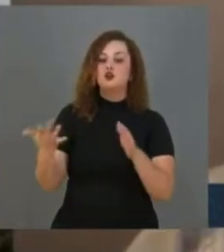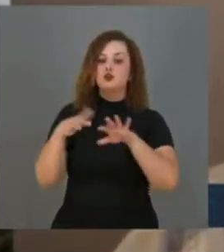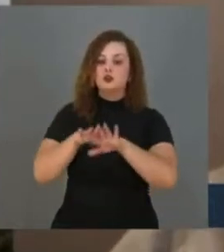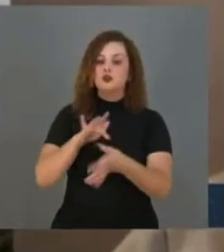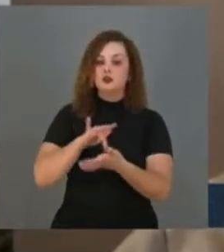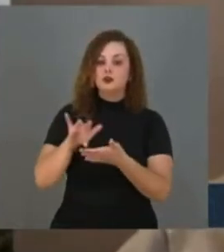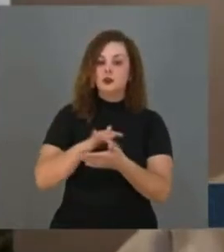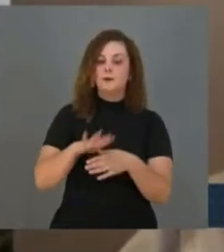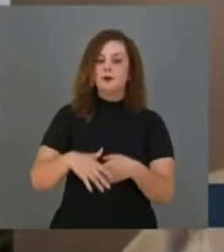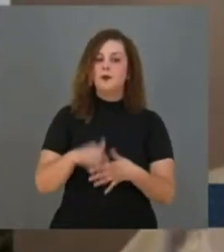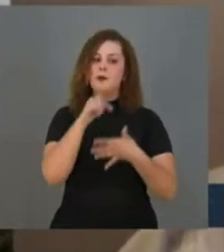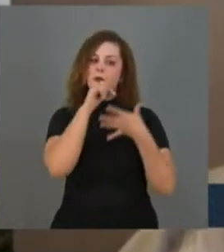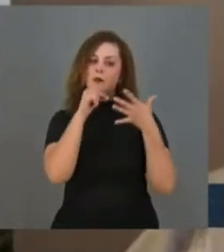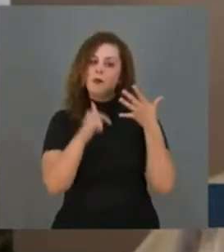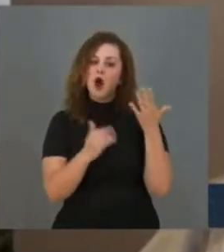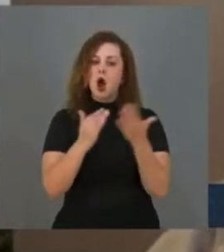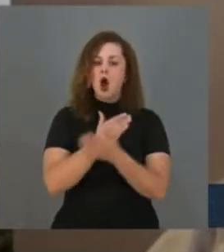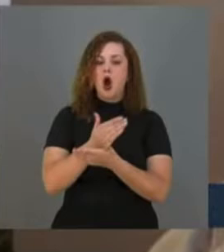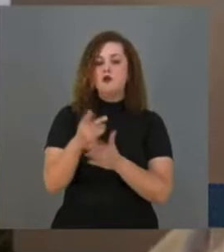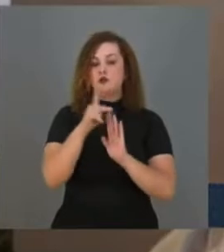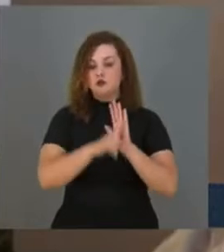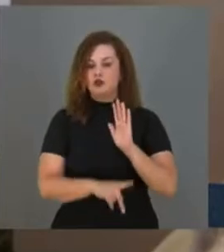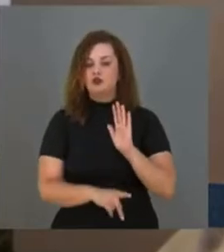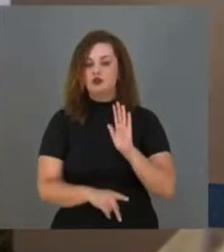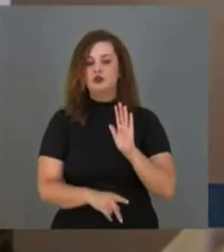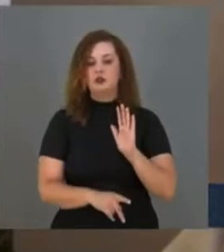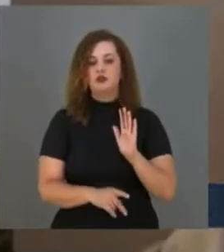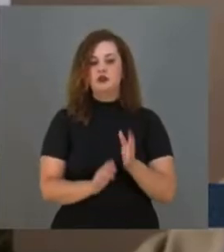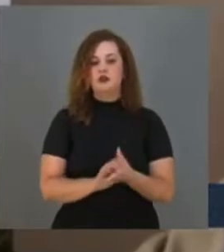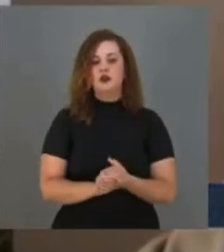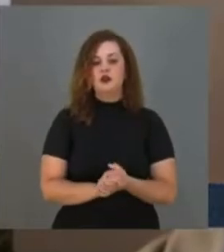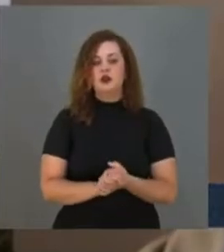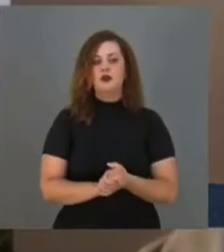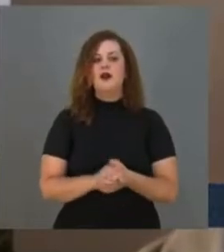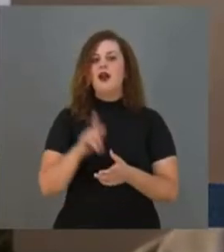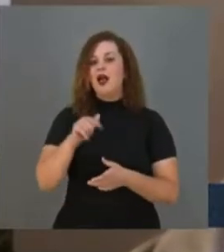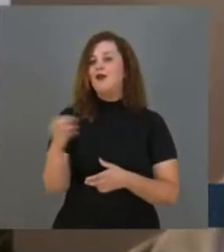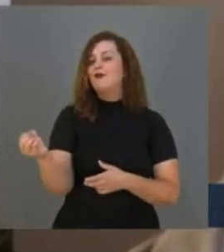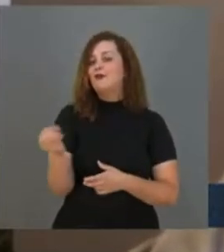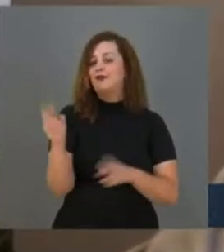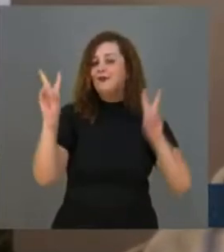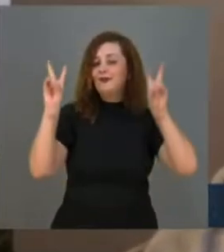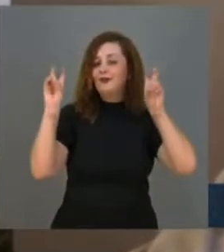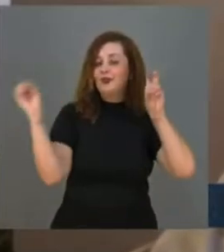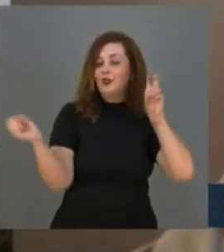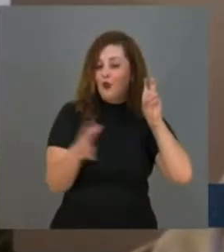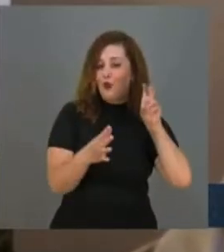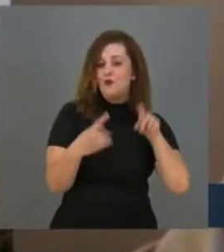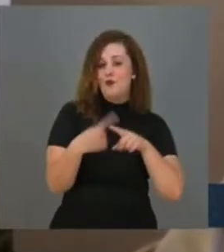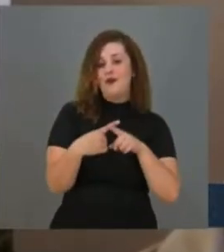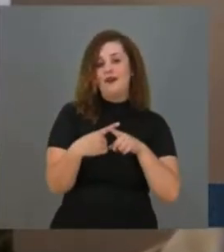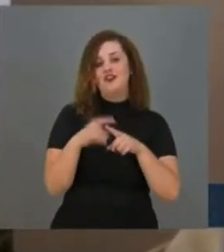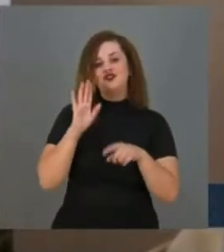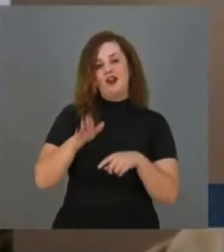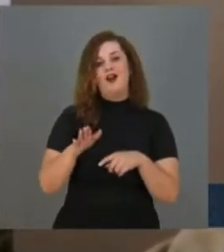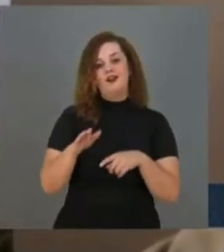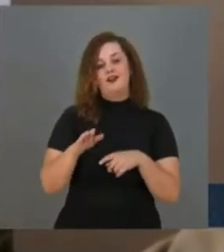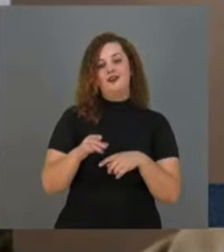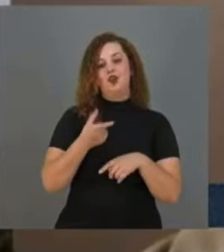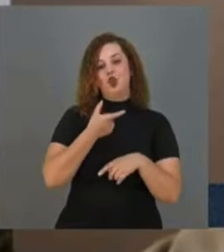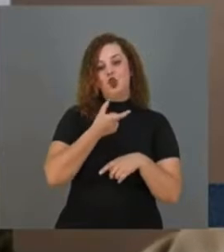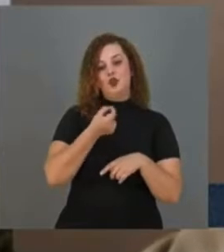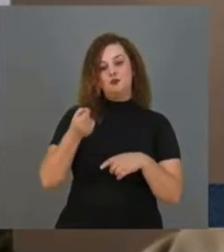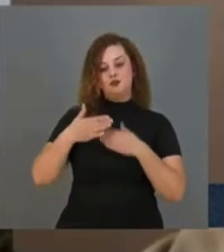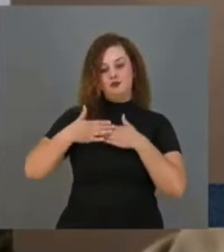citar alguns, né, alguns programas, vamos dizer assim, relativamente recentes, né, porque fazem parte já da última década,